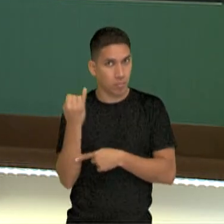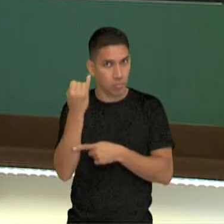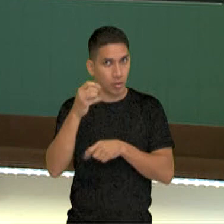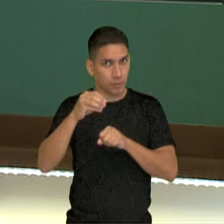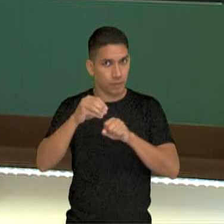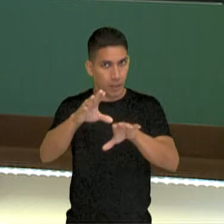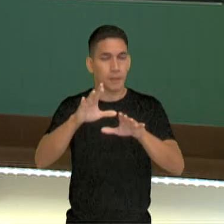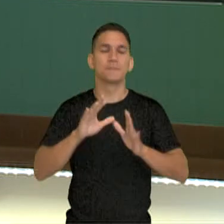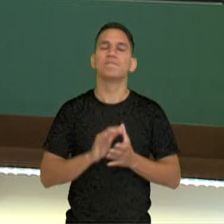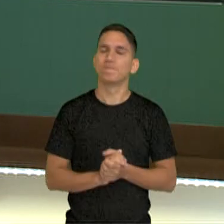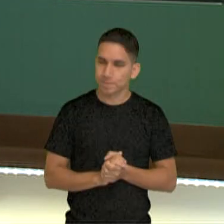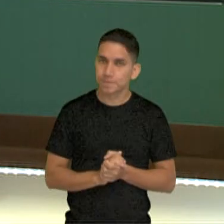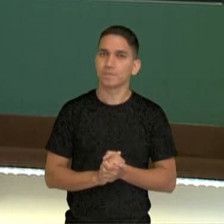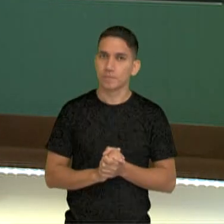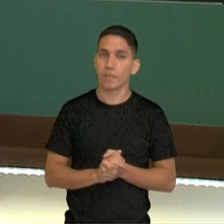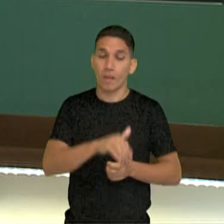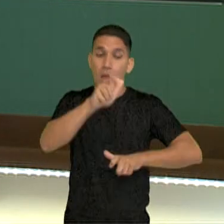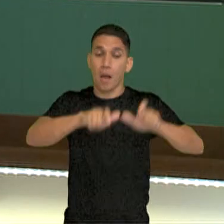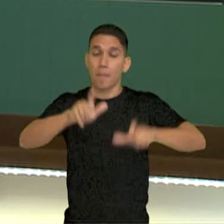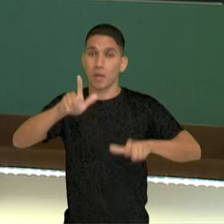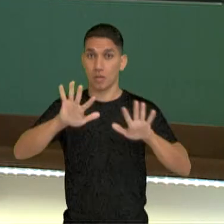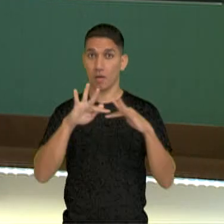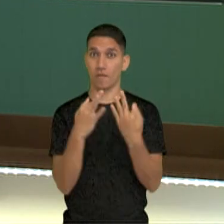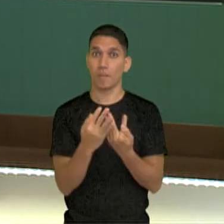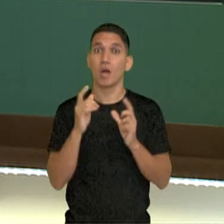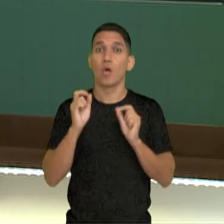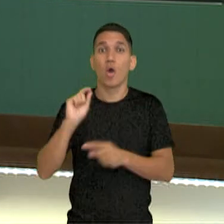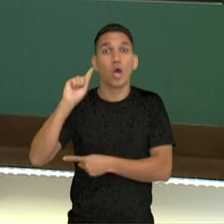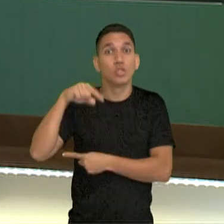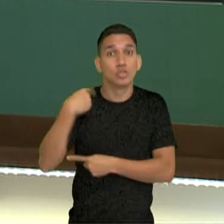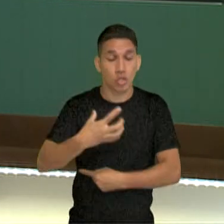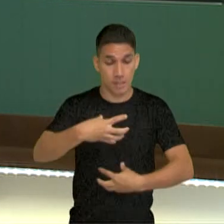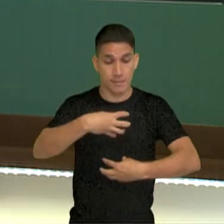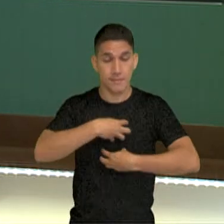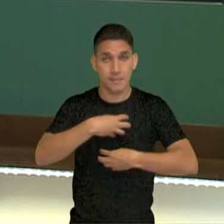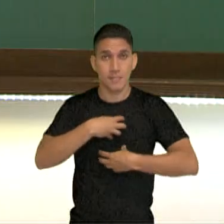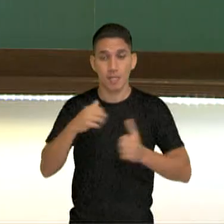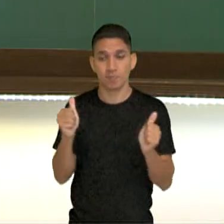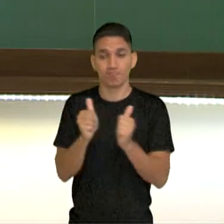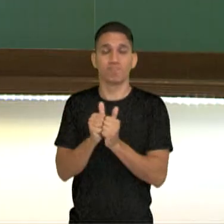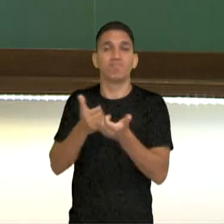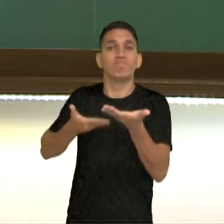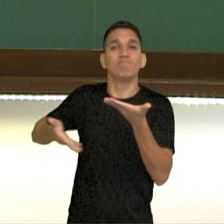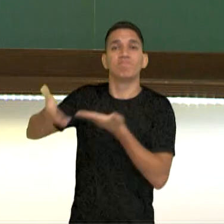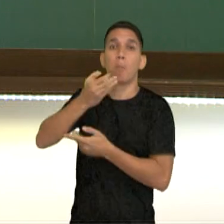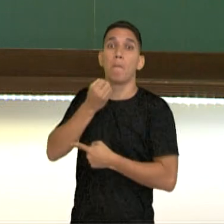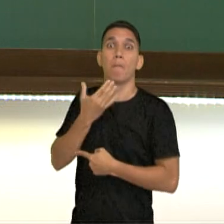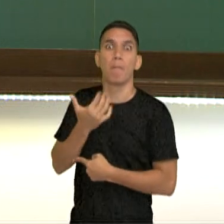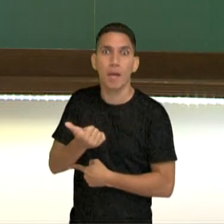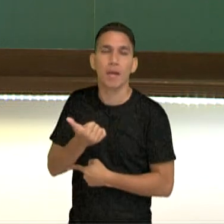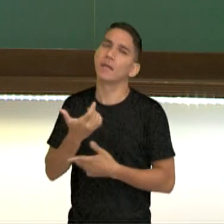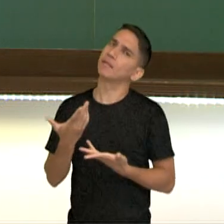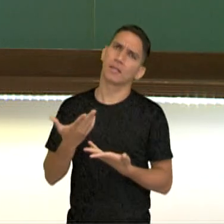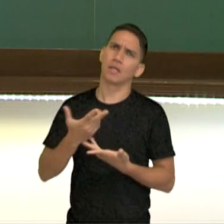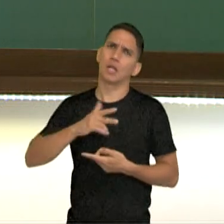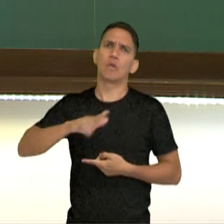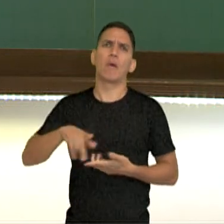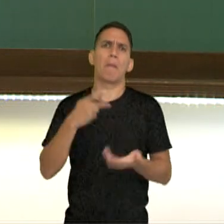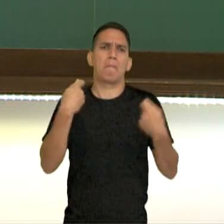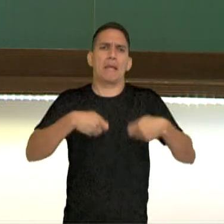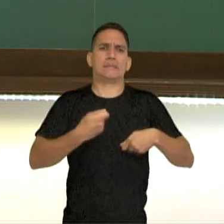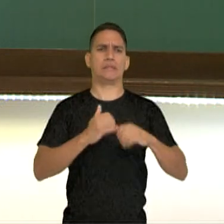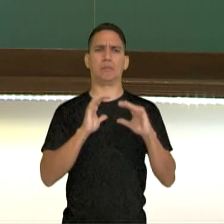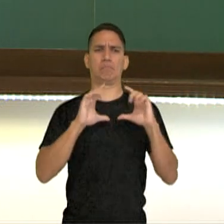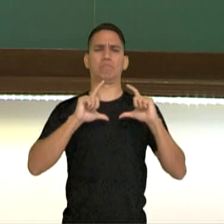Os membros da família são aqueles com quem nós nos sentimos bem. Então, não necessariamente a família tem que ser